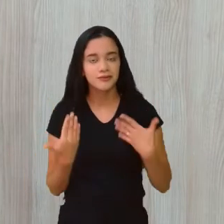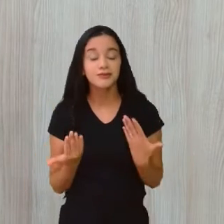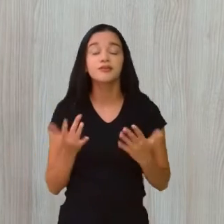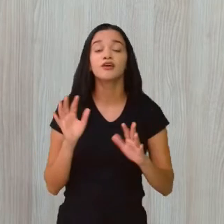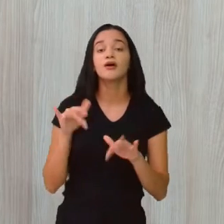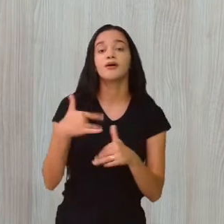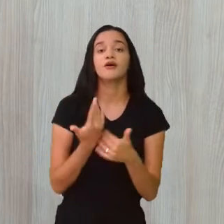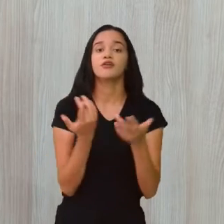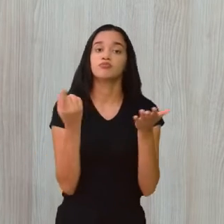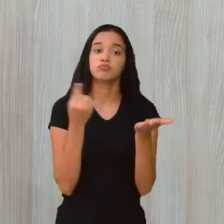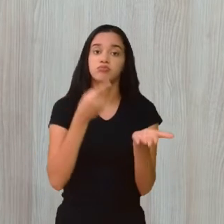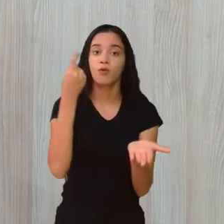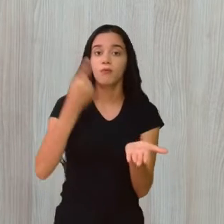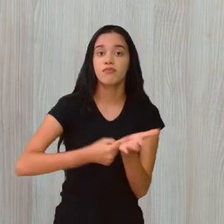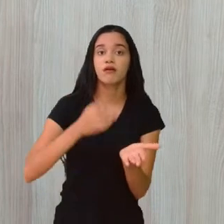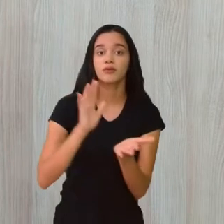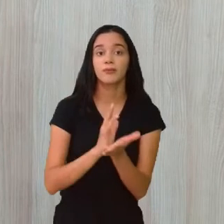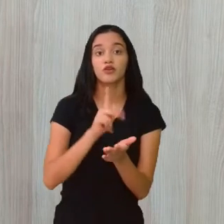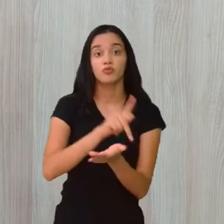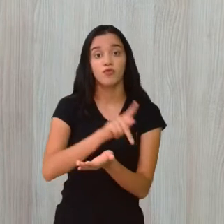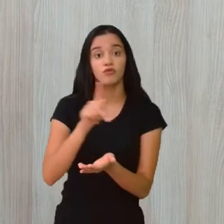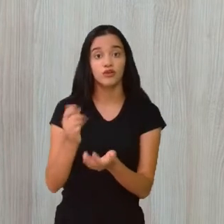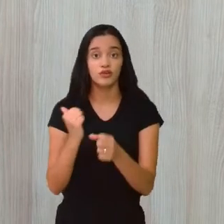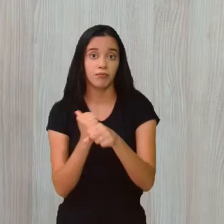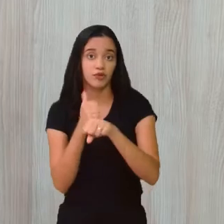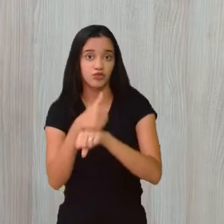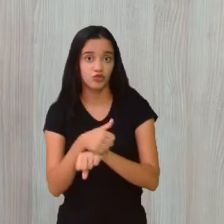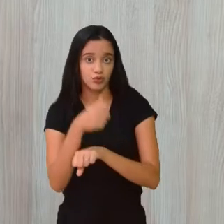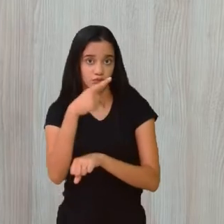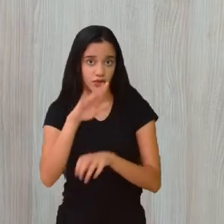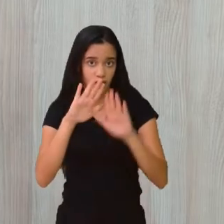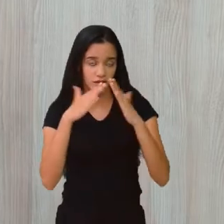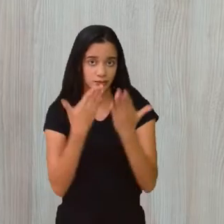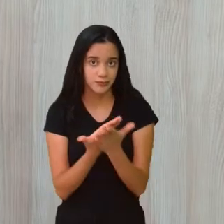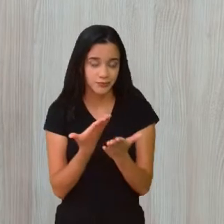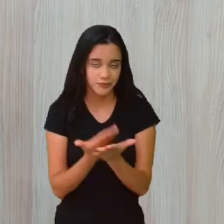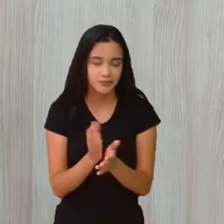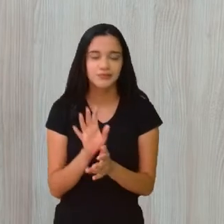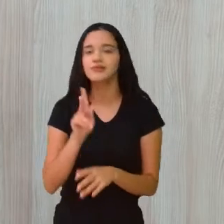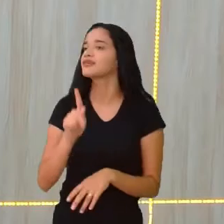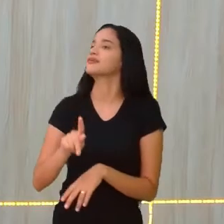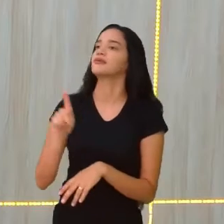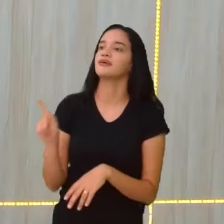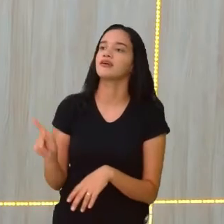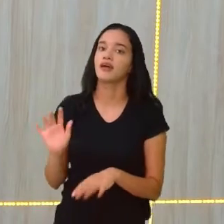pelos professores, né, pelos gestores aí das escolas de vocês. Não é isso, professora Cláudia? É isso,